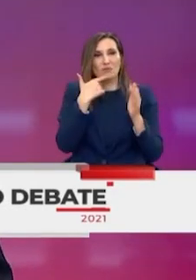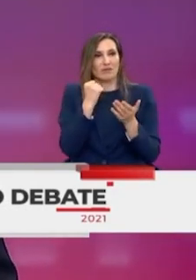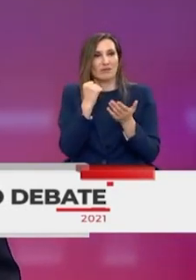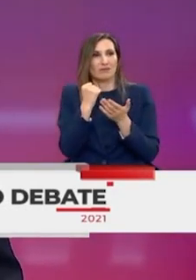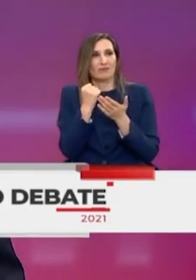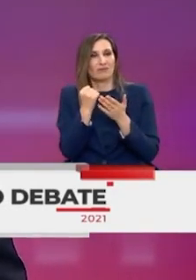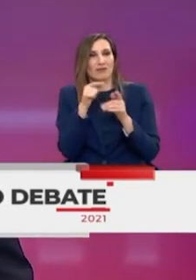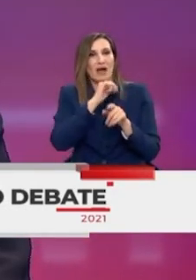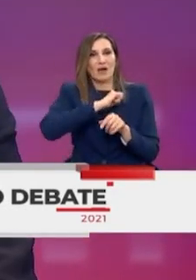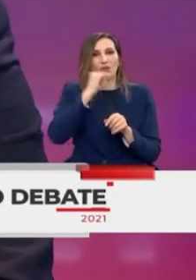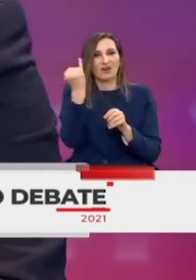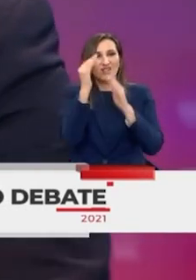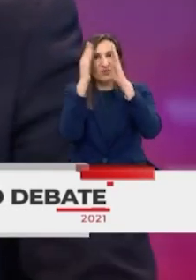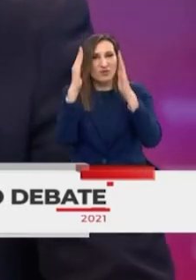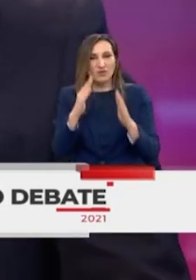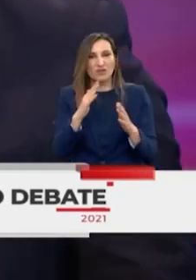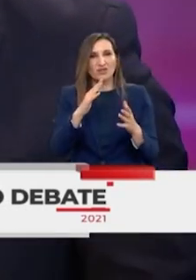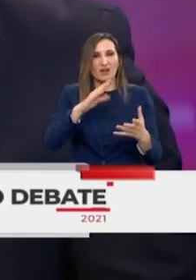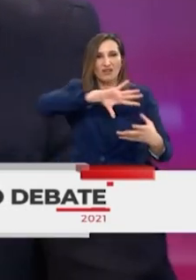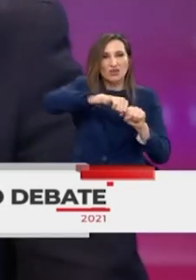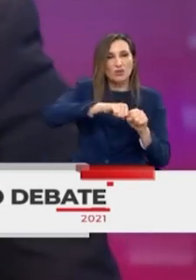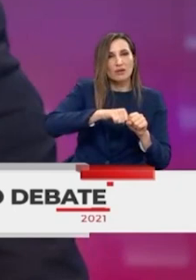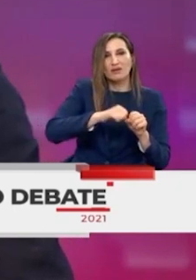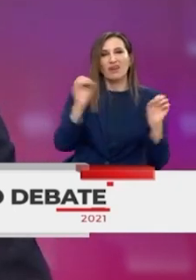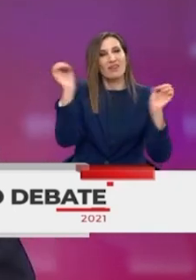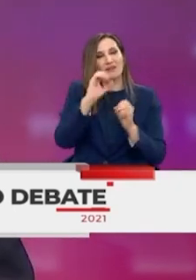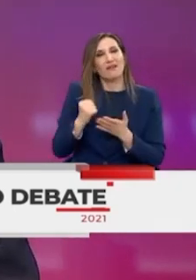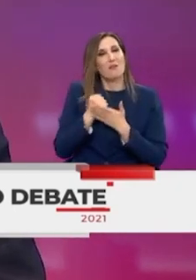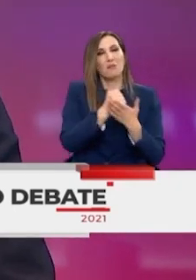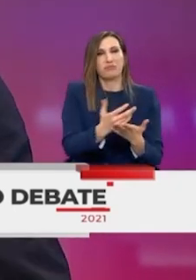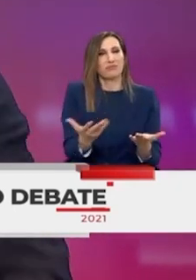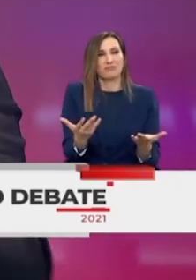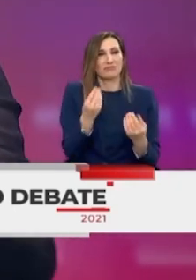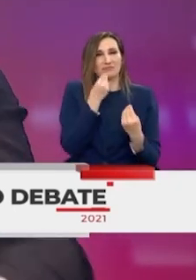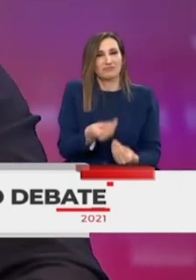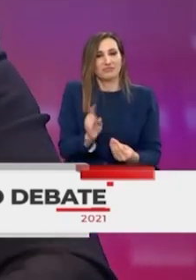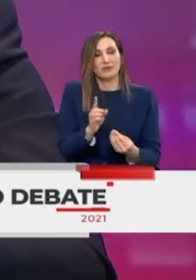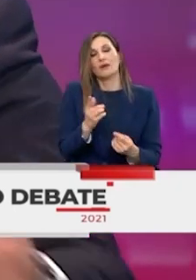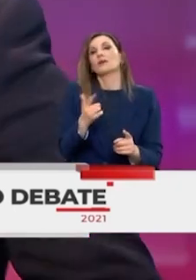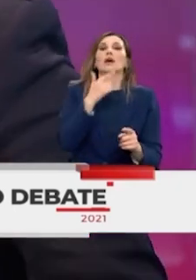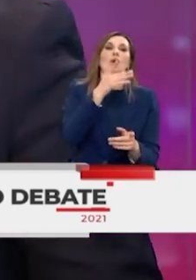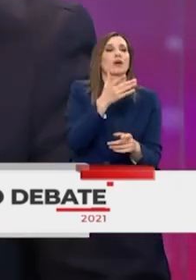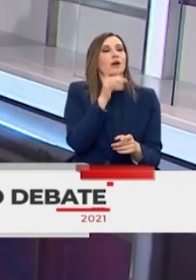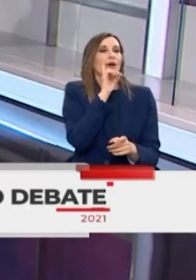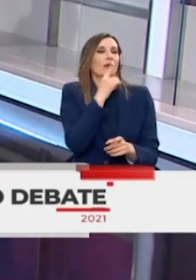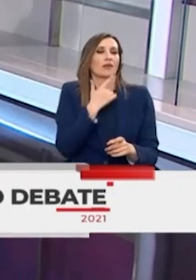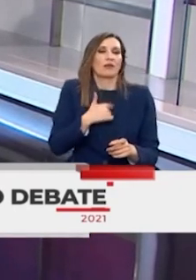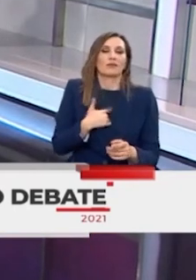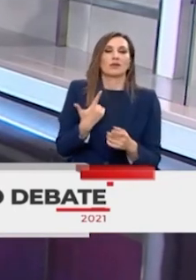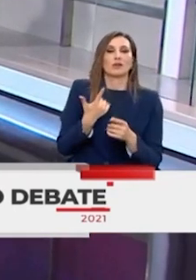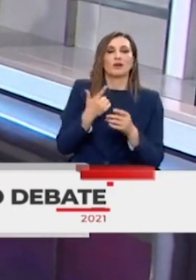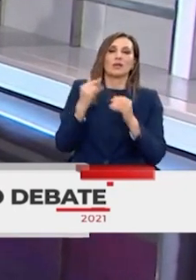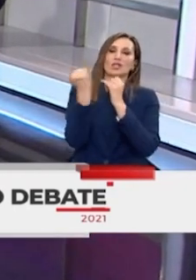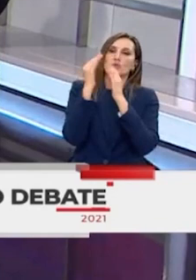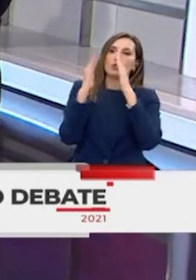contra as instituições. Nenhum. Mas eu acho graça, a doutora Ana Gomes dizer, que a luta é pela democracia, pelo regular funcionamento das instituições,